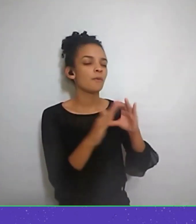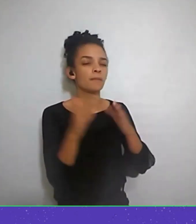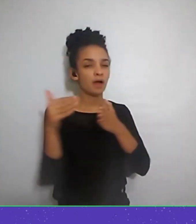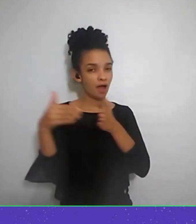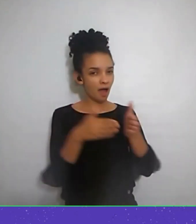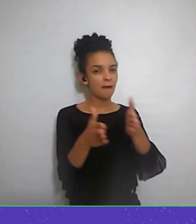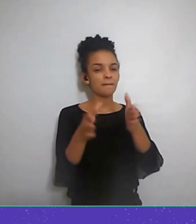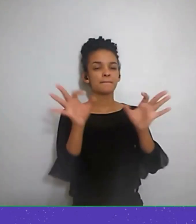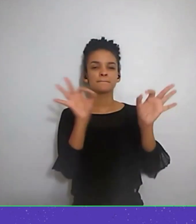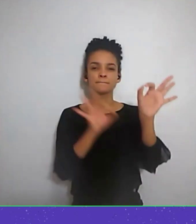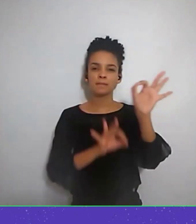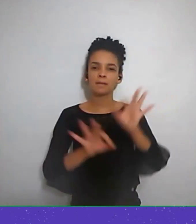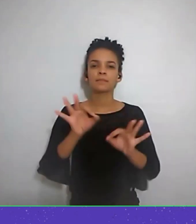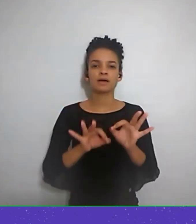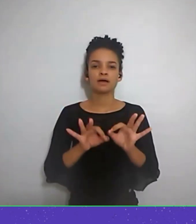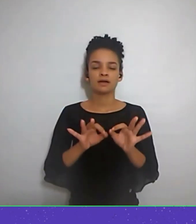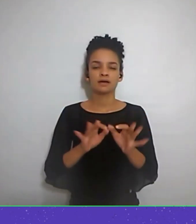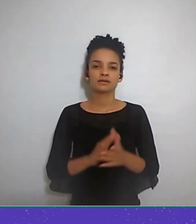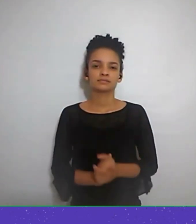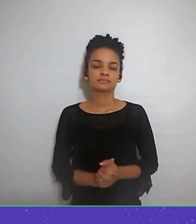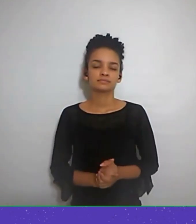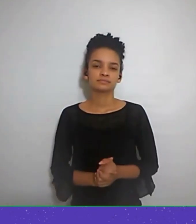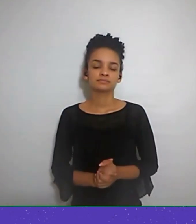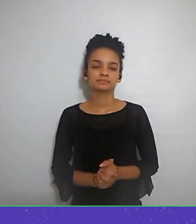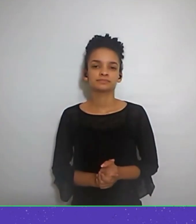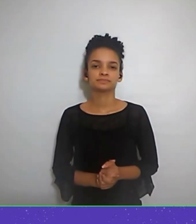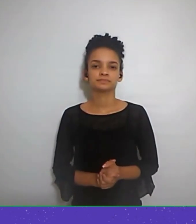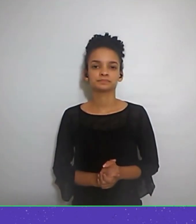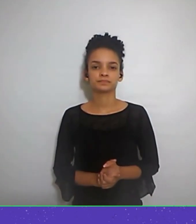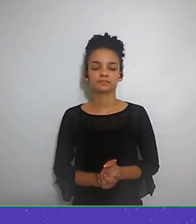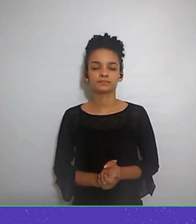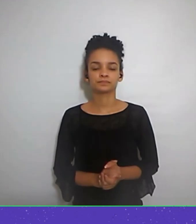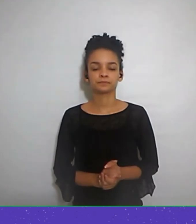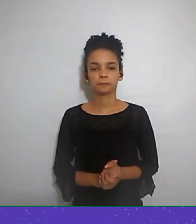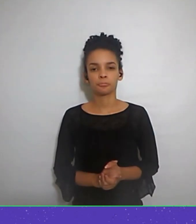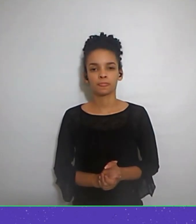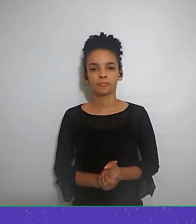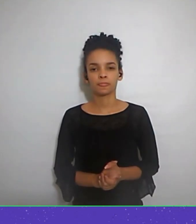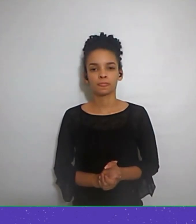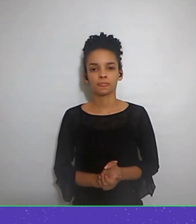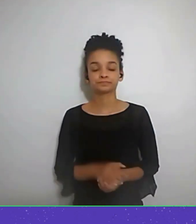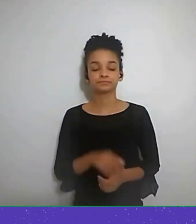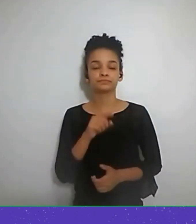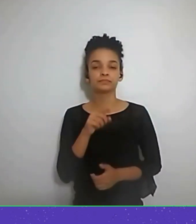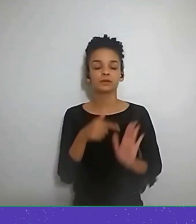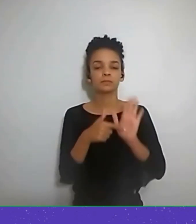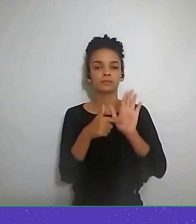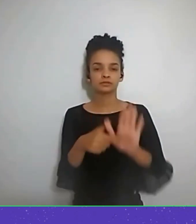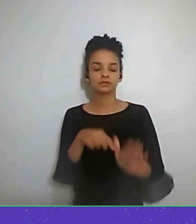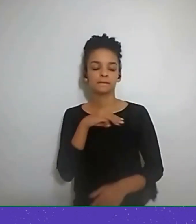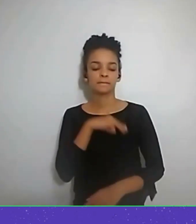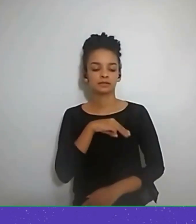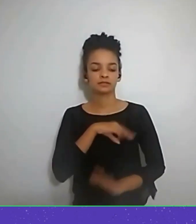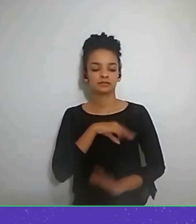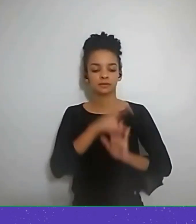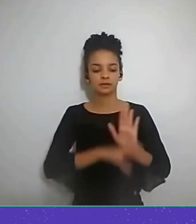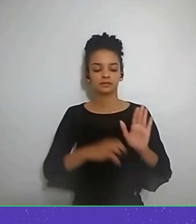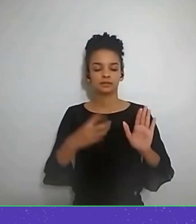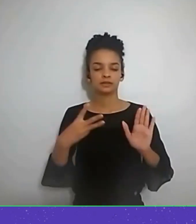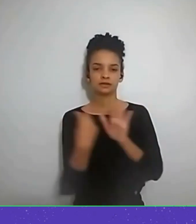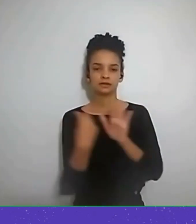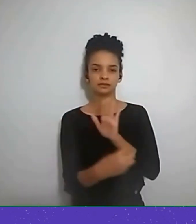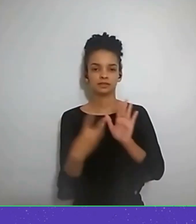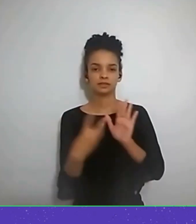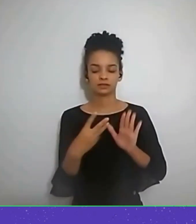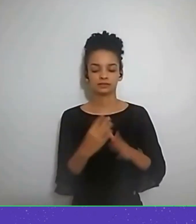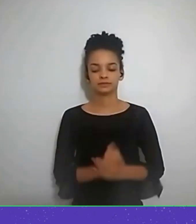Cristo, endireitar as suas veredas. Isto está em Mateus 3,3. E ele dizia